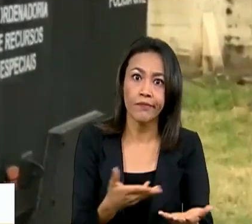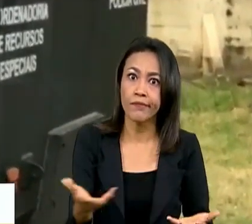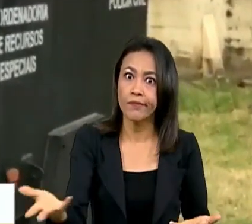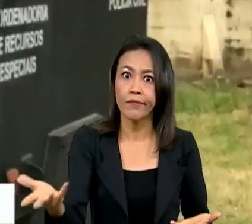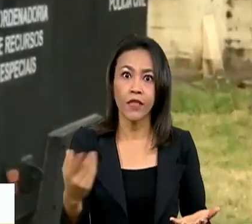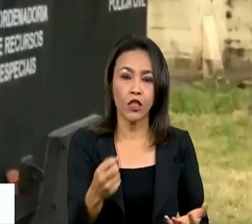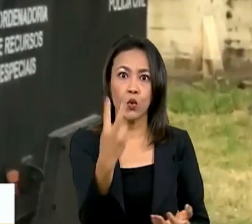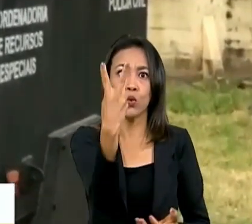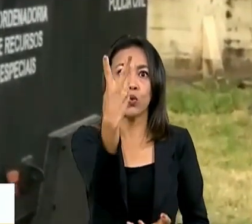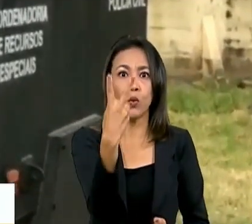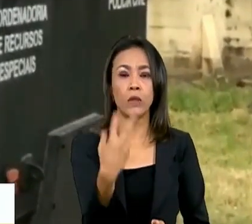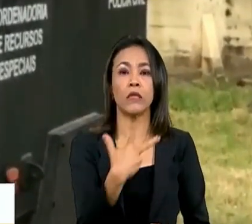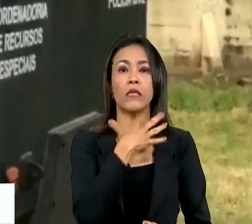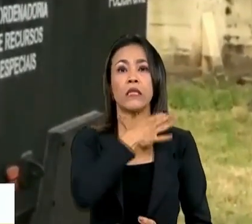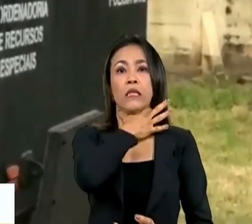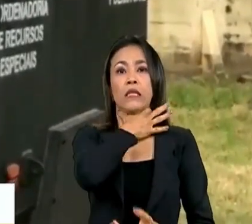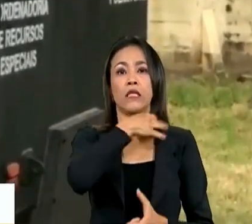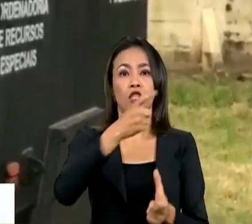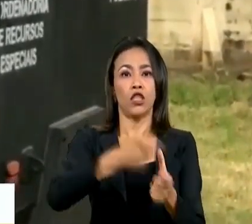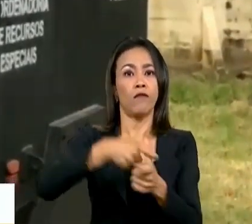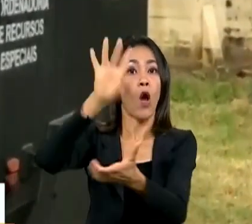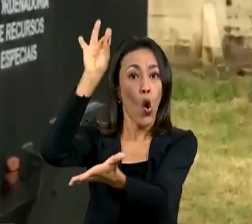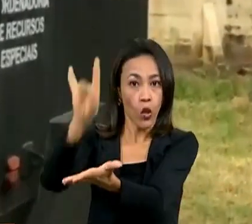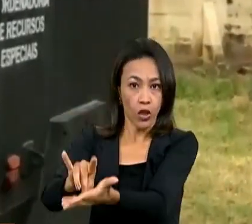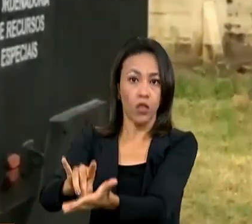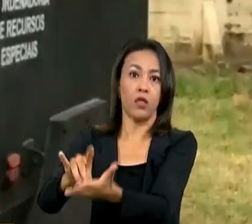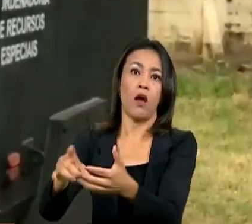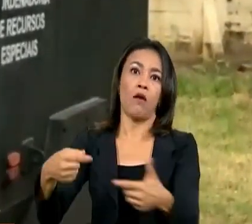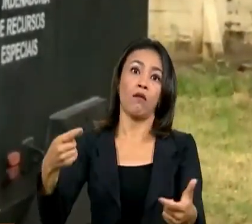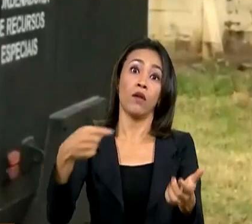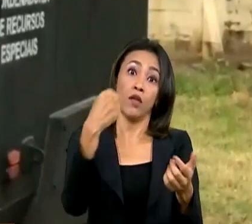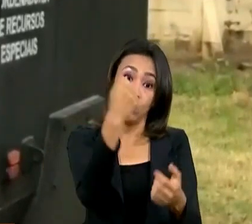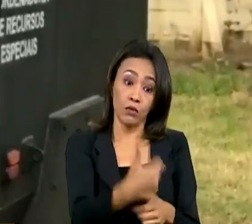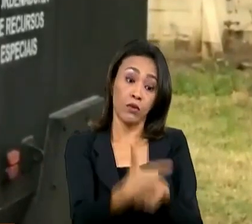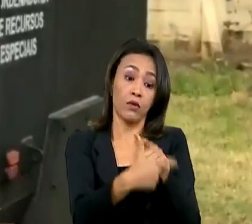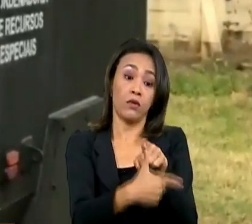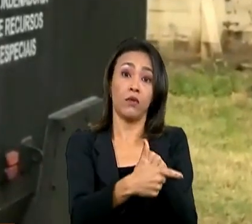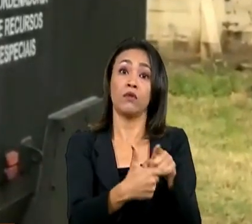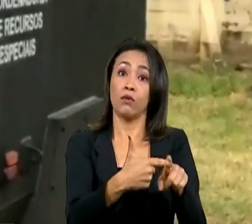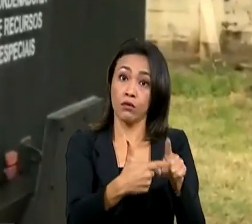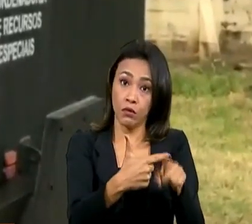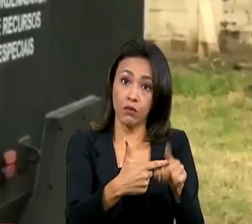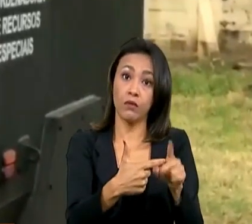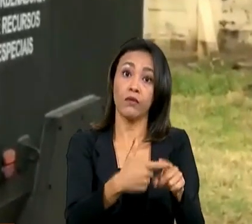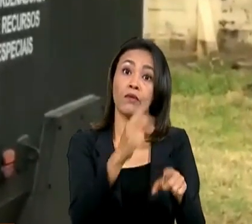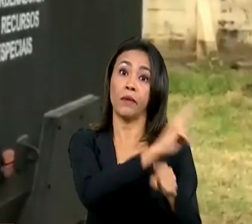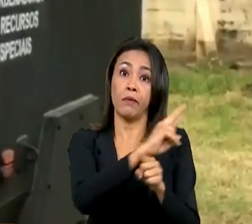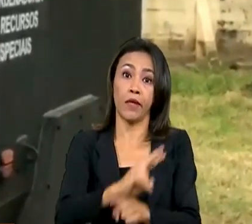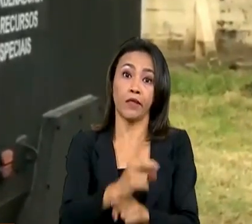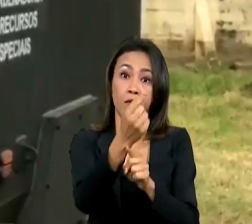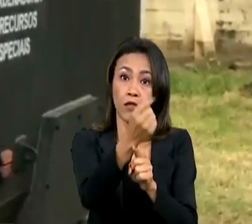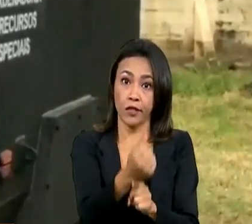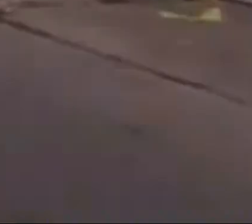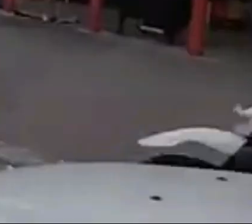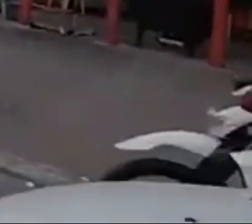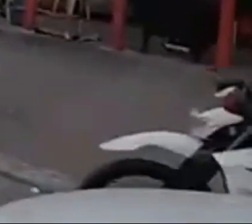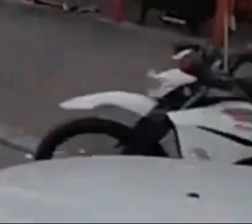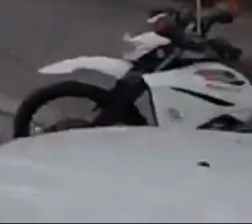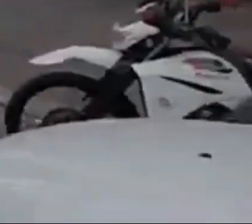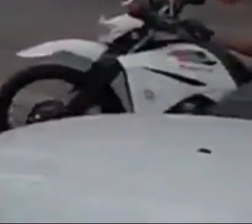com 2 dívidas, a original e um segundo empréstimo obtido pelos criminosos em nome